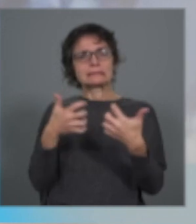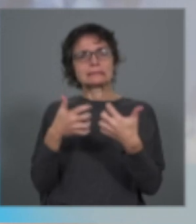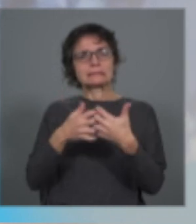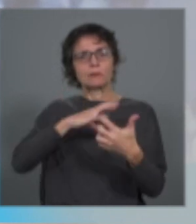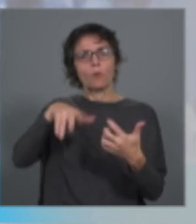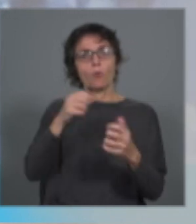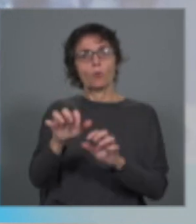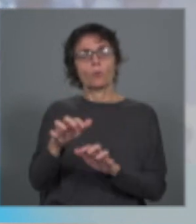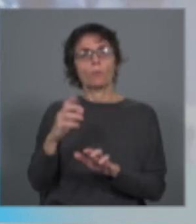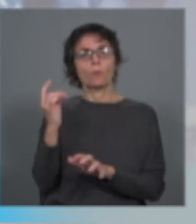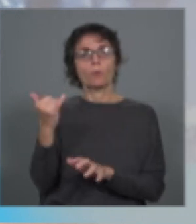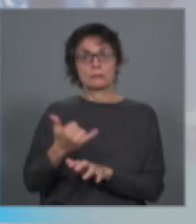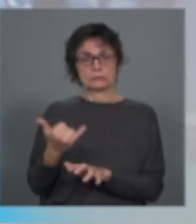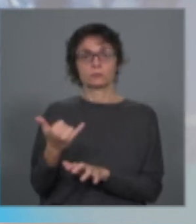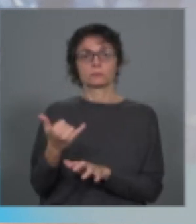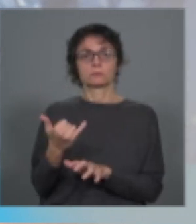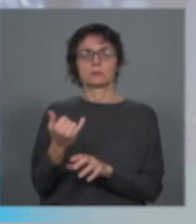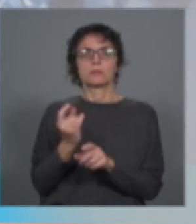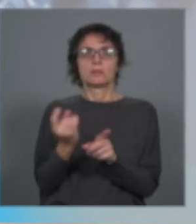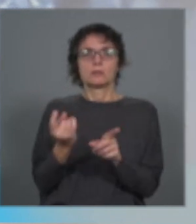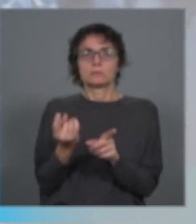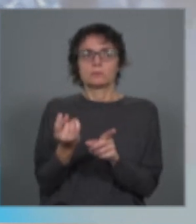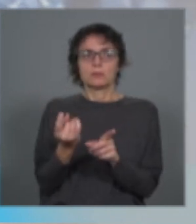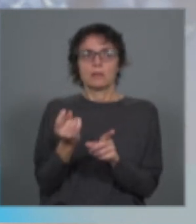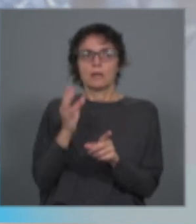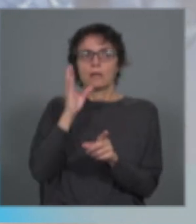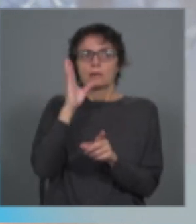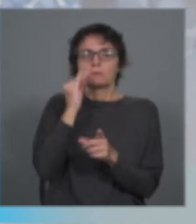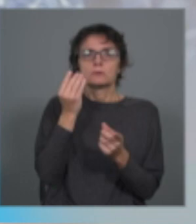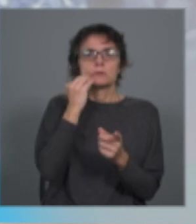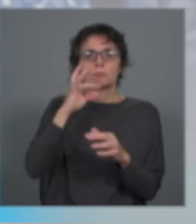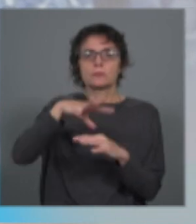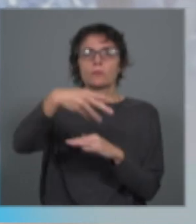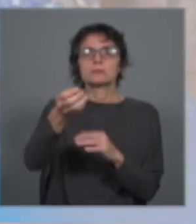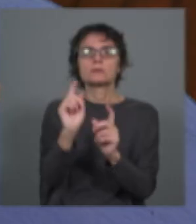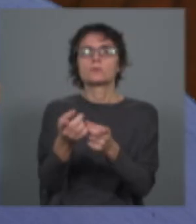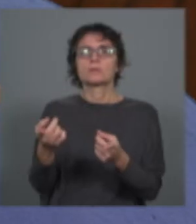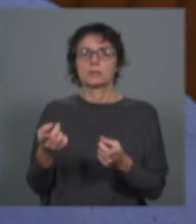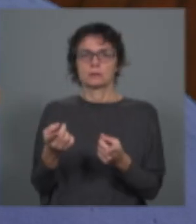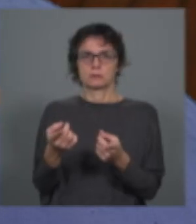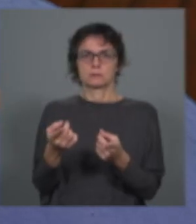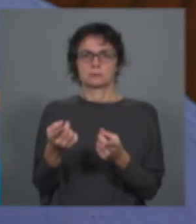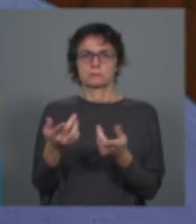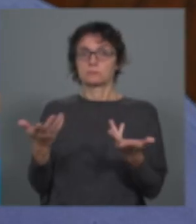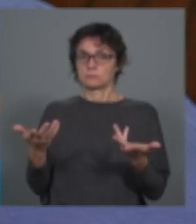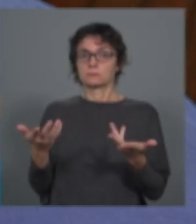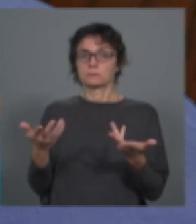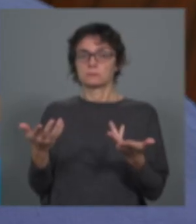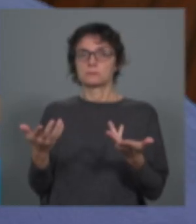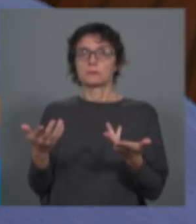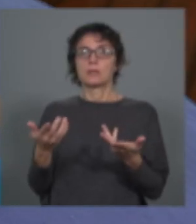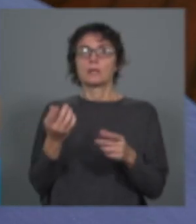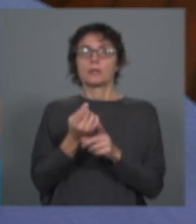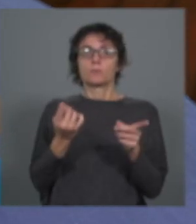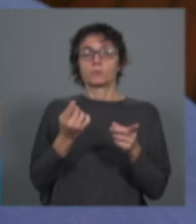possa descambar no que aconteceu a seguir à Primeira Guerra Mundial. E o grande número de vítimas não